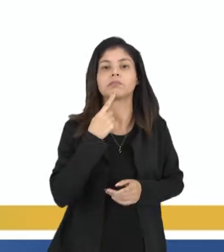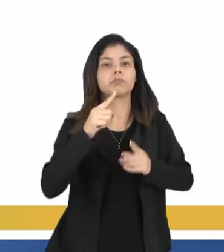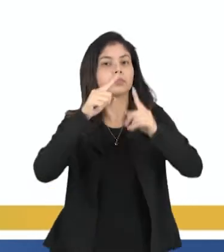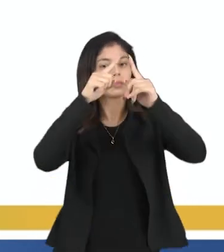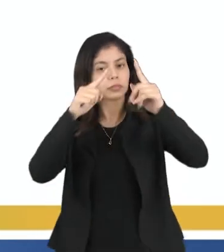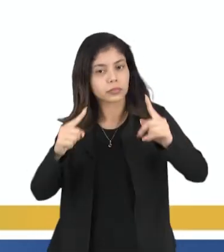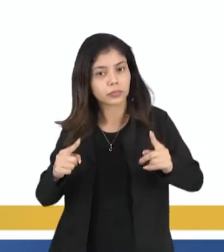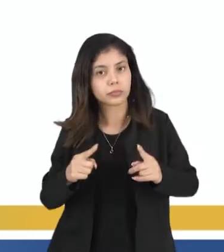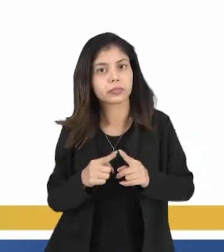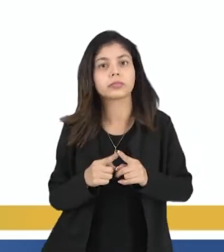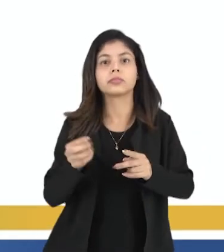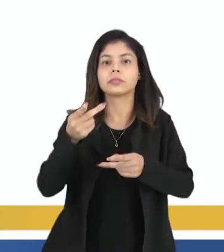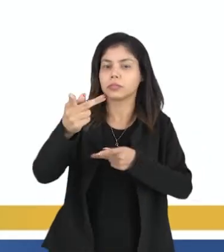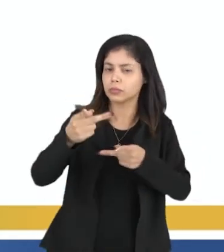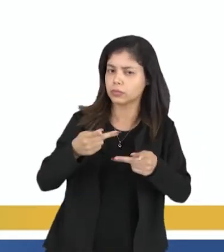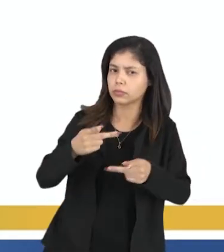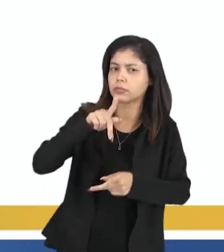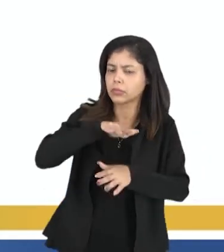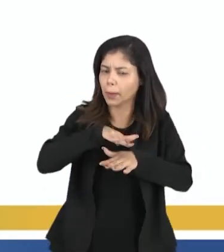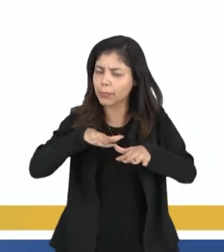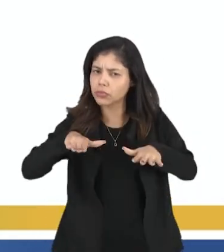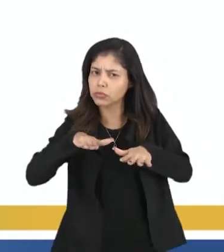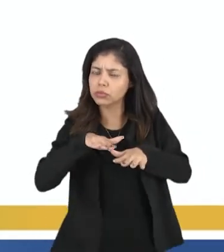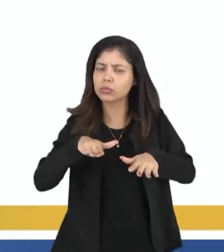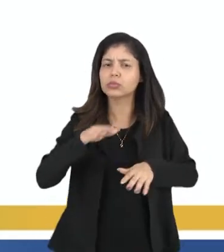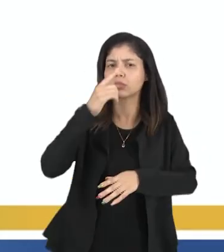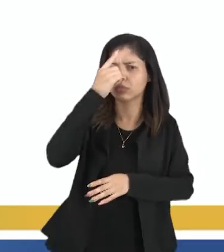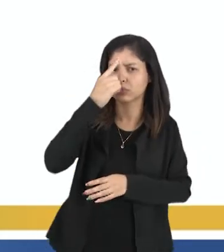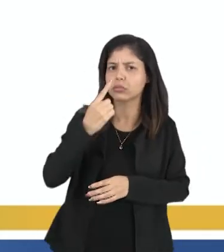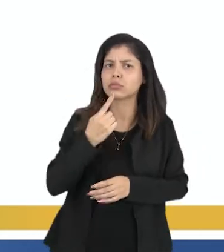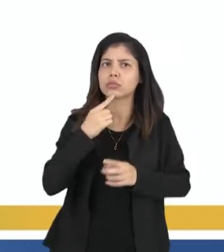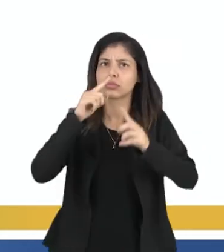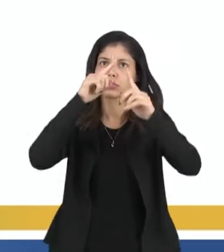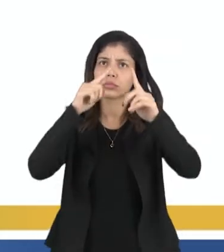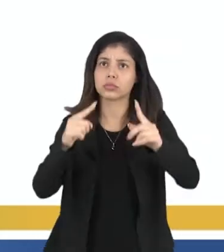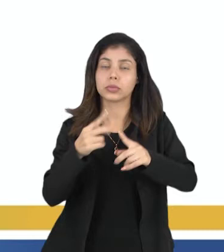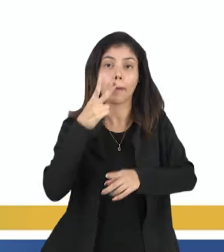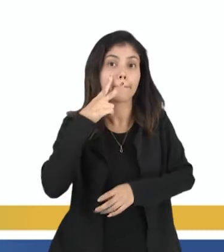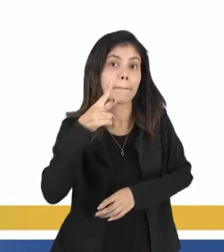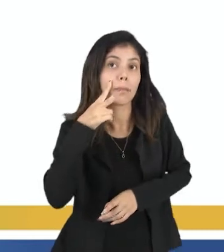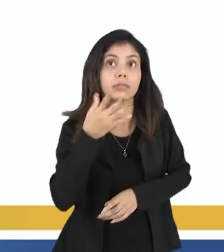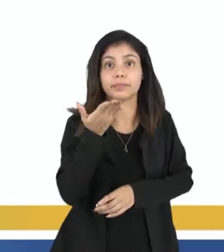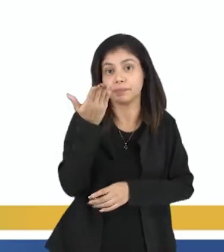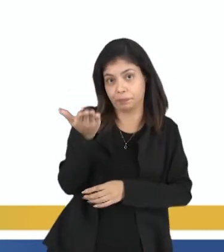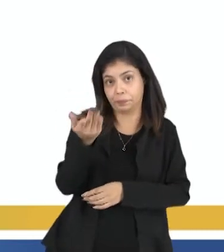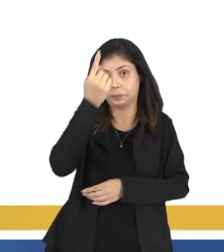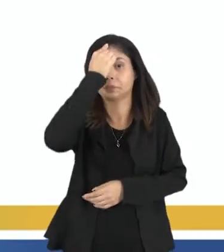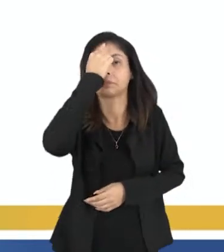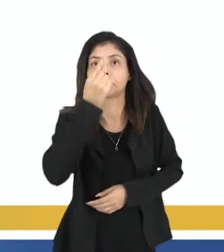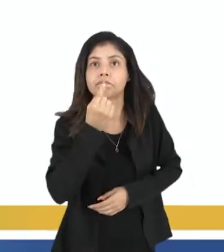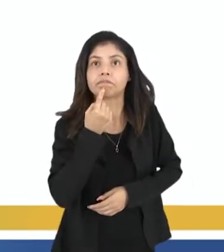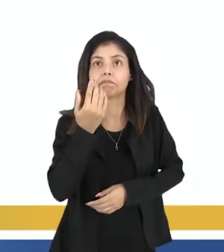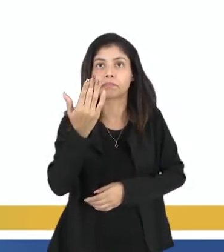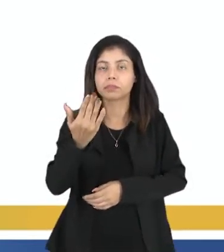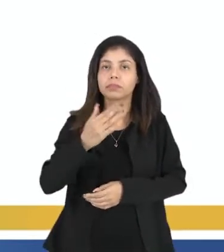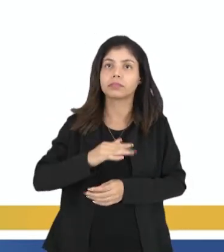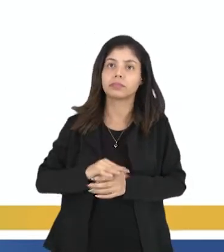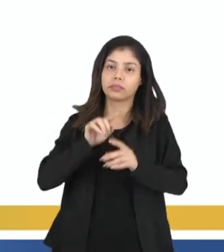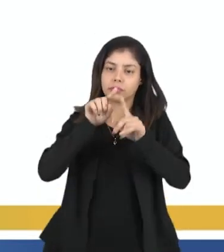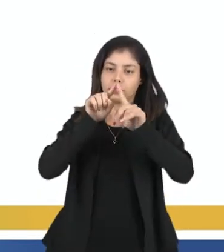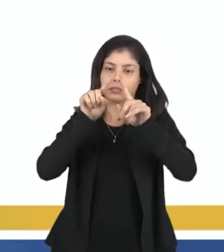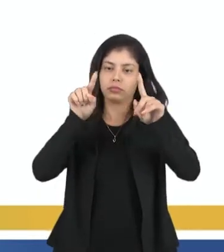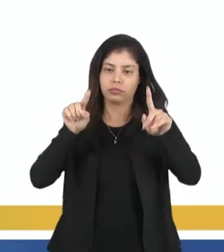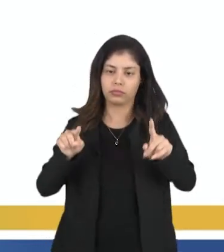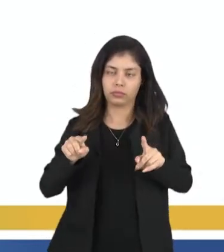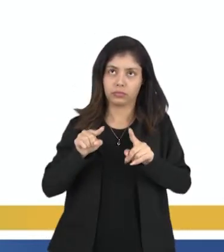pela planificação da pirâmide E aí vocês vão perceber aí na sigurinha que nós temos aí é